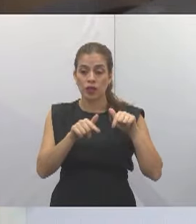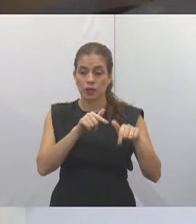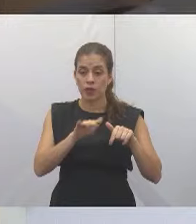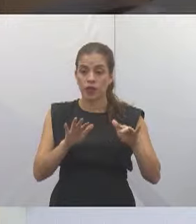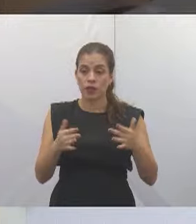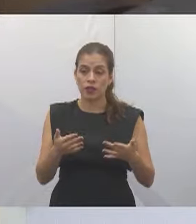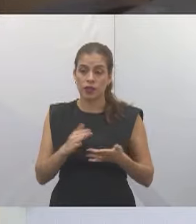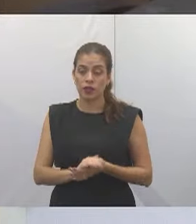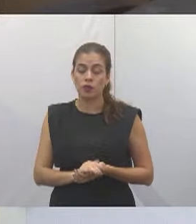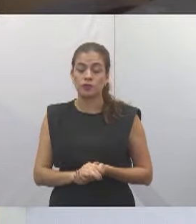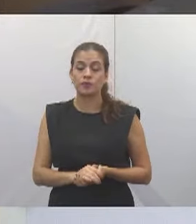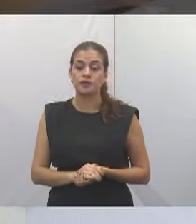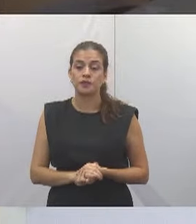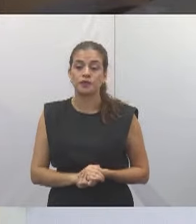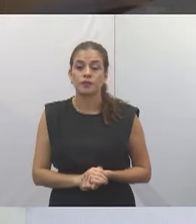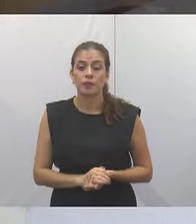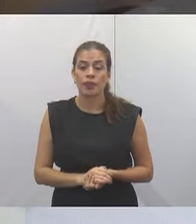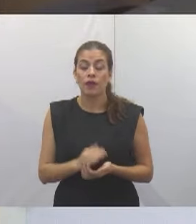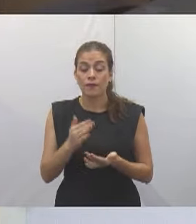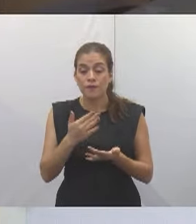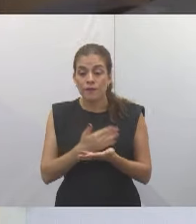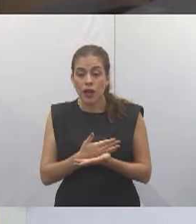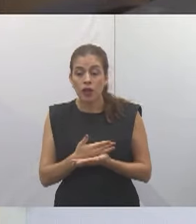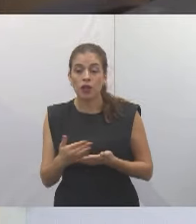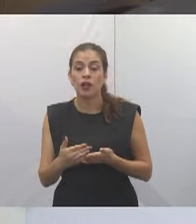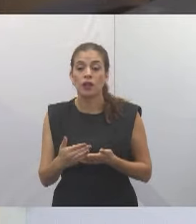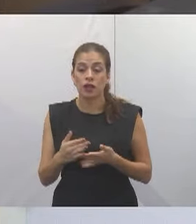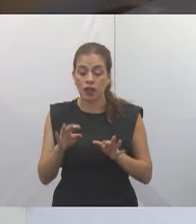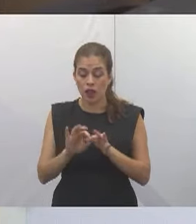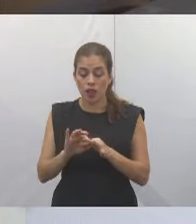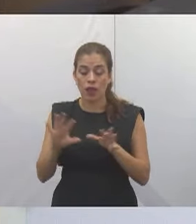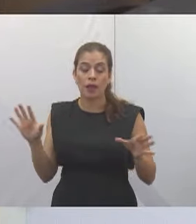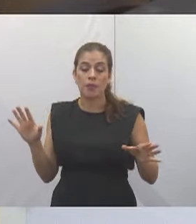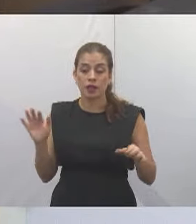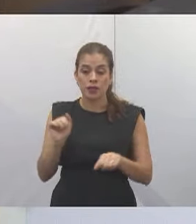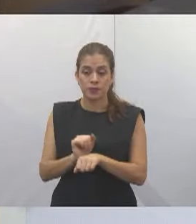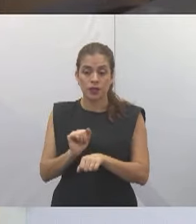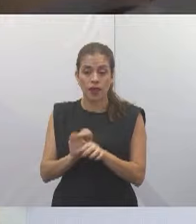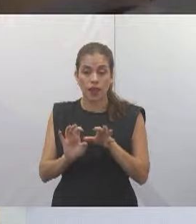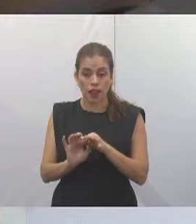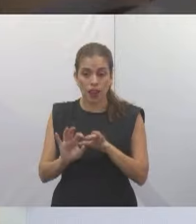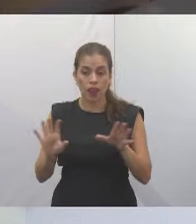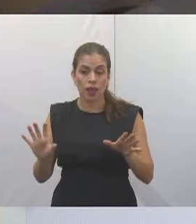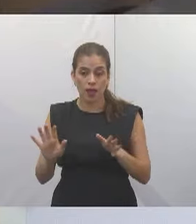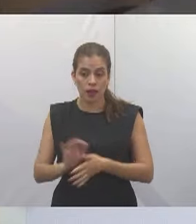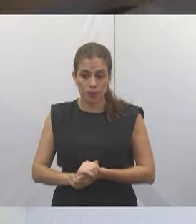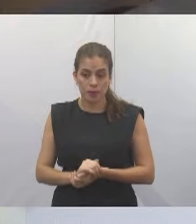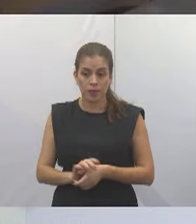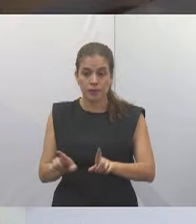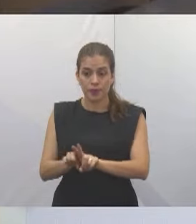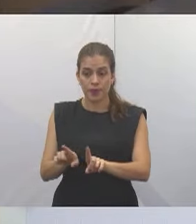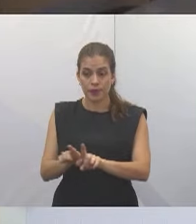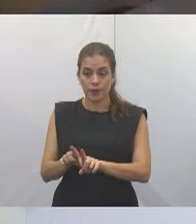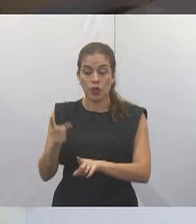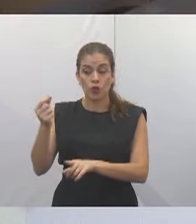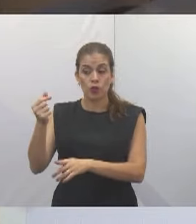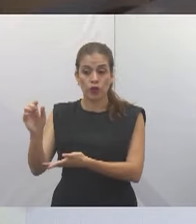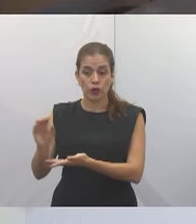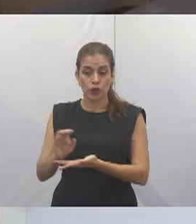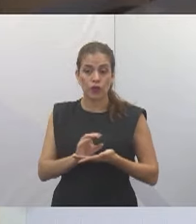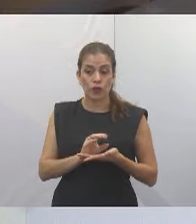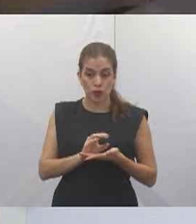fase. Vamos começar assim que tiver liberado e a disponibilização também do recurso.